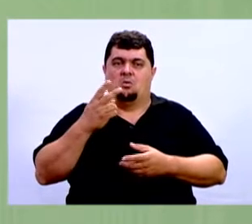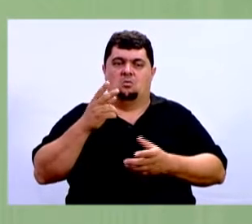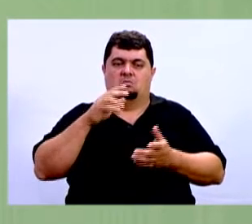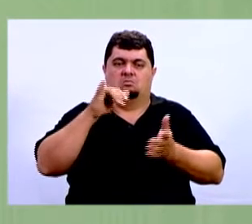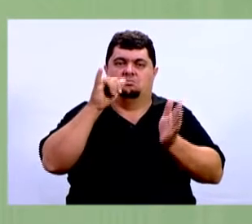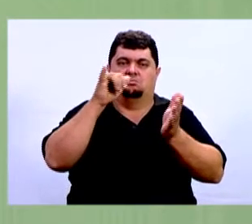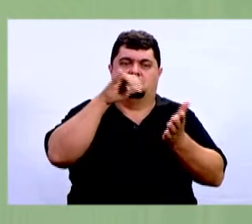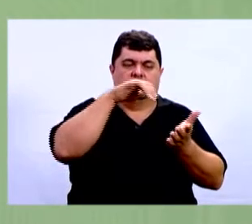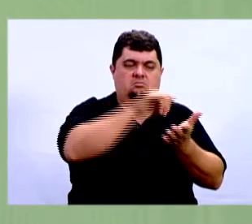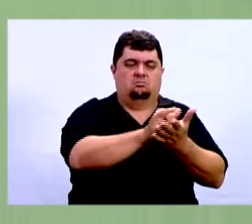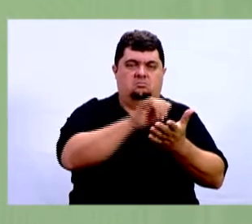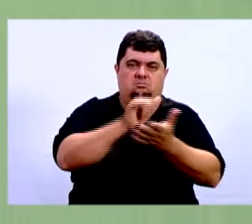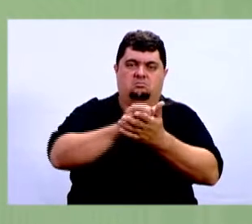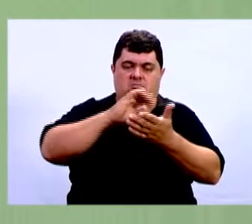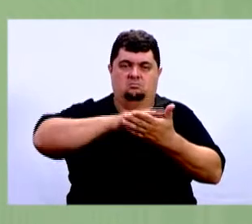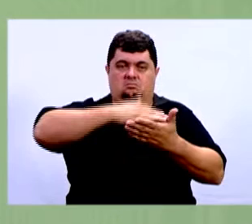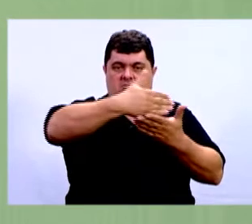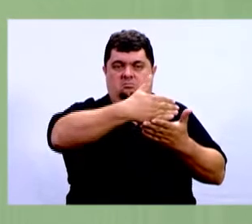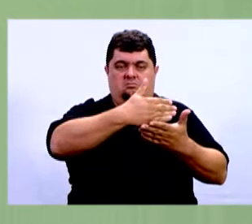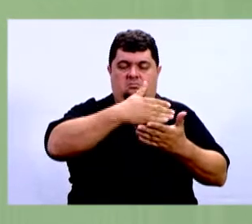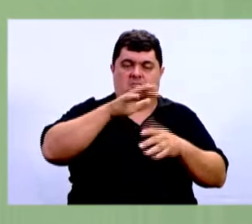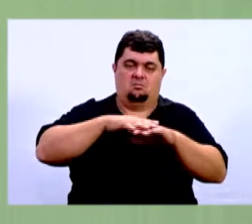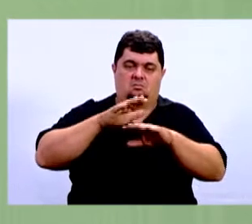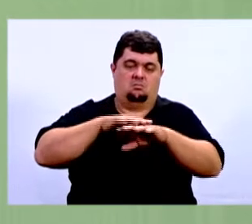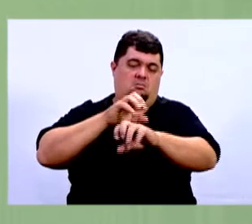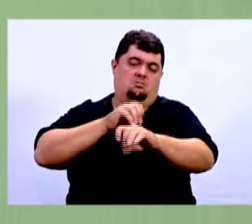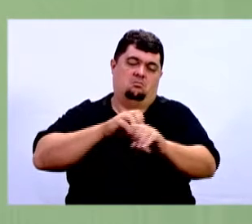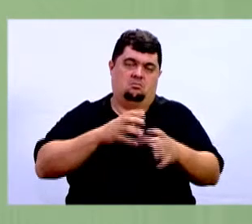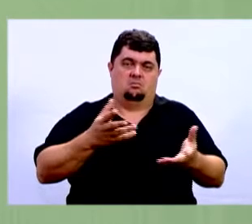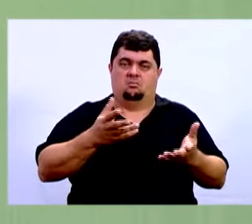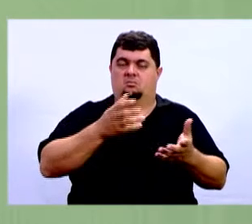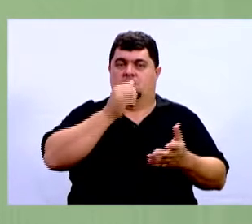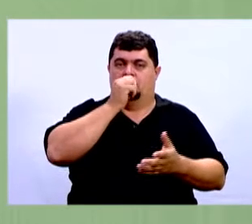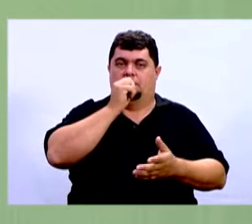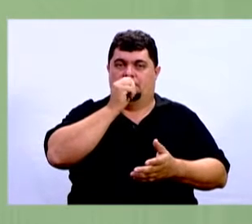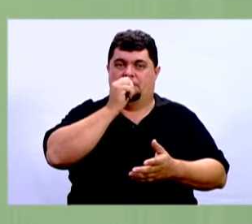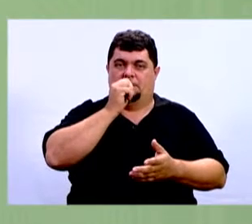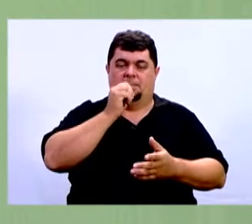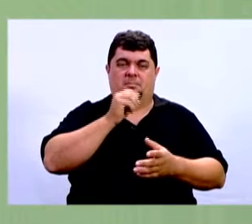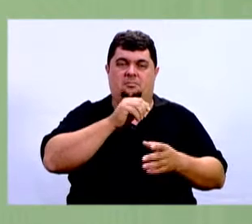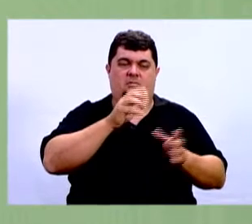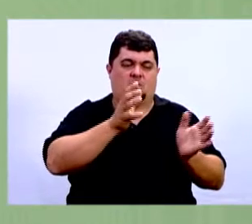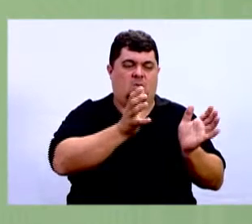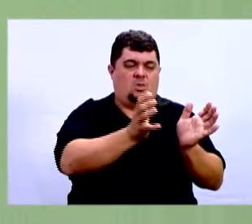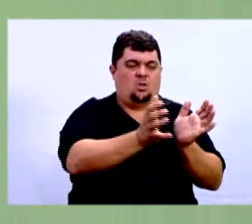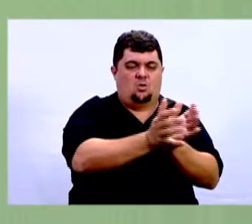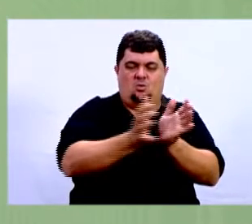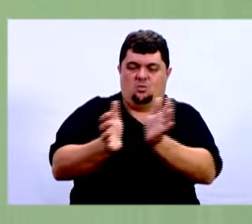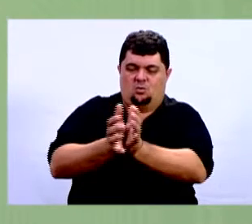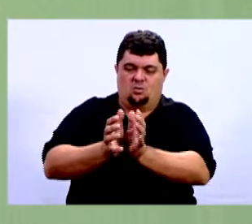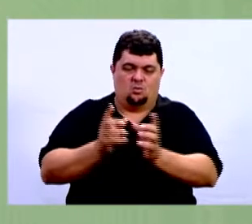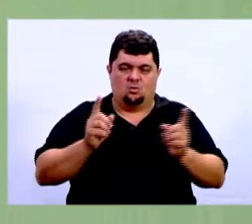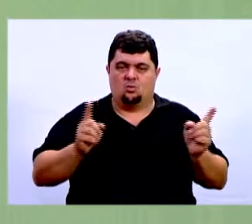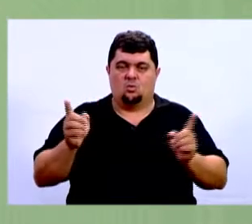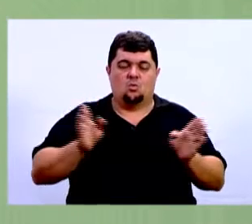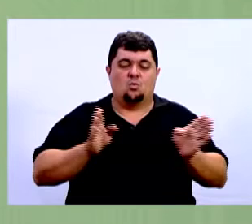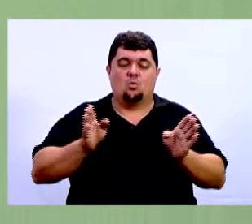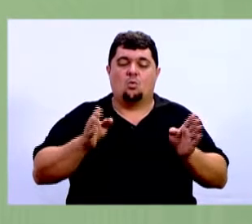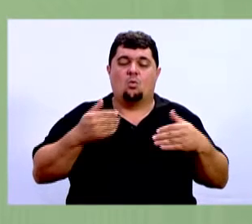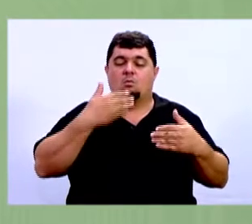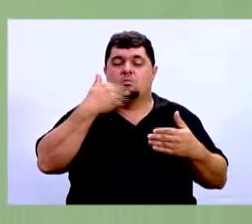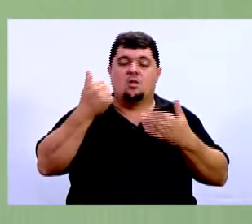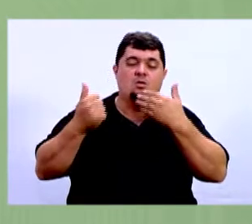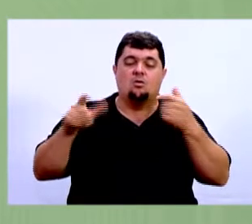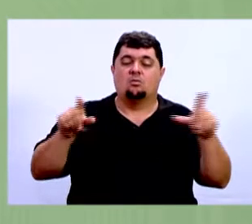no ensino de uma disciplina de matemática, por exemplo, numa determinada turma e numa outra, e você vê qual vai impactar em